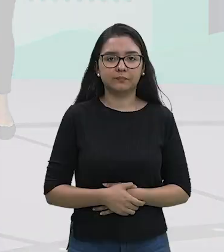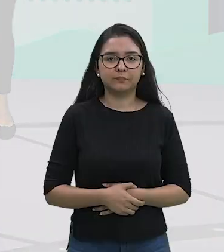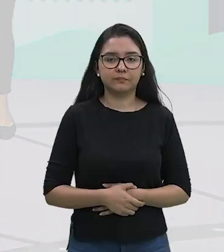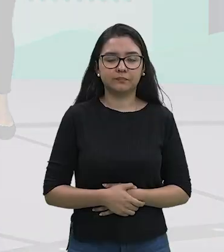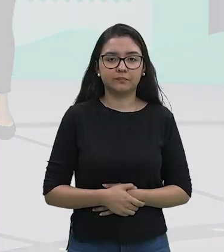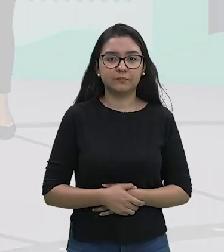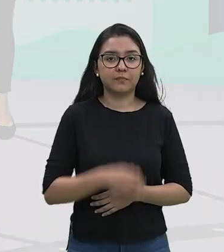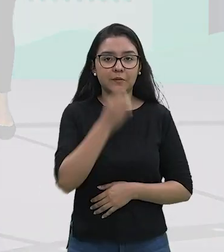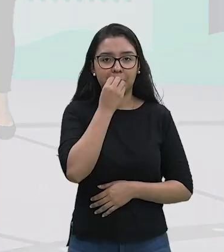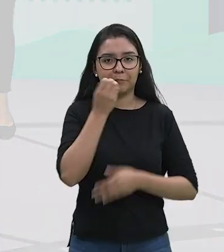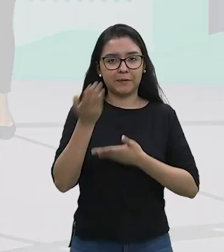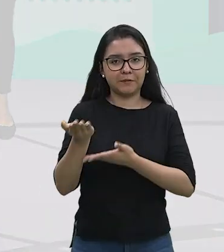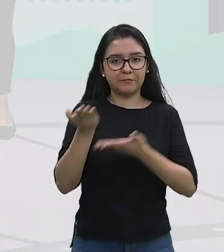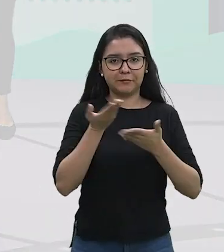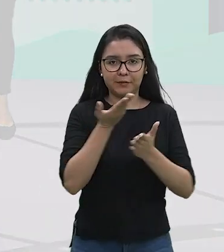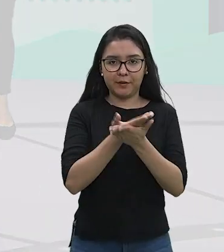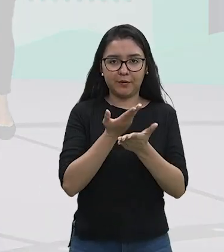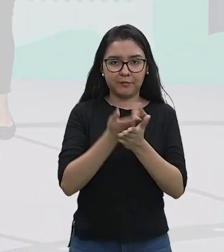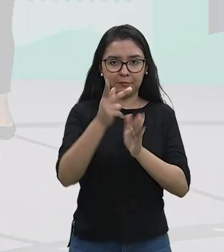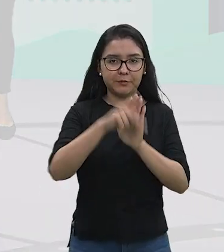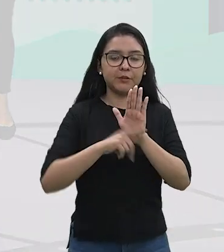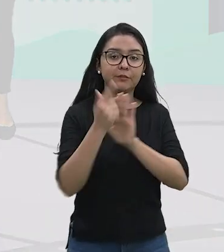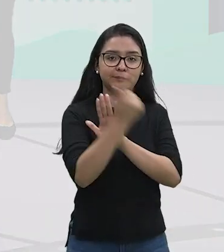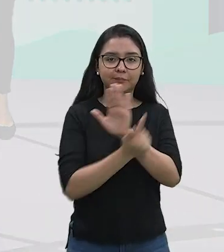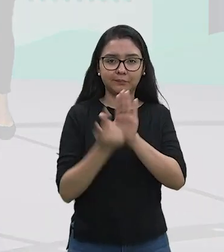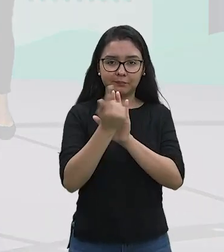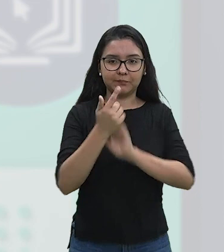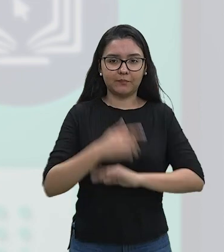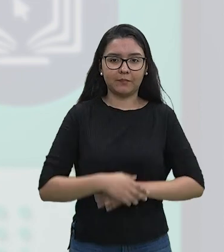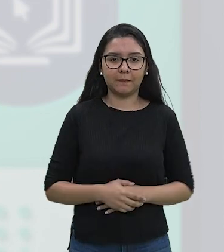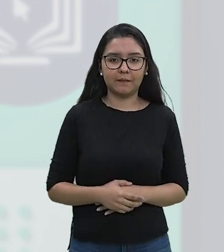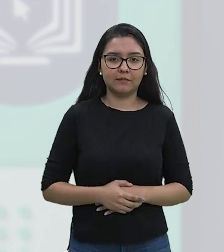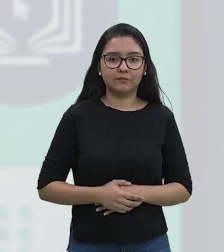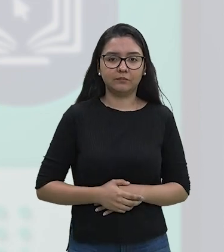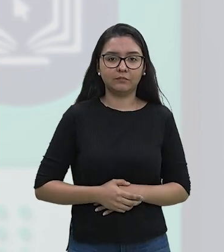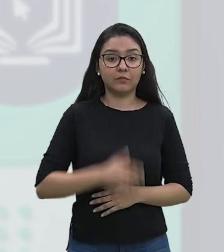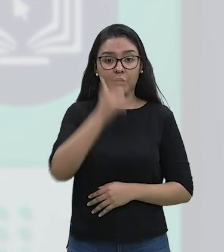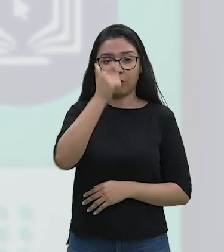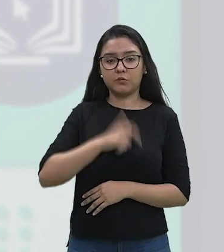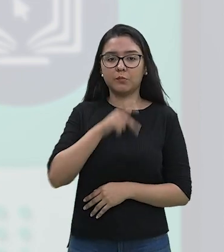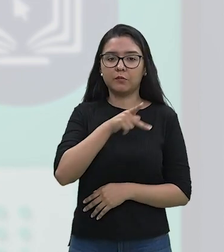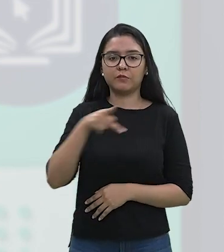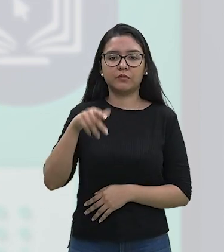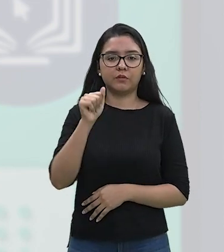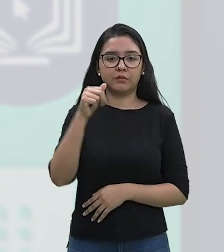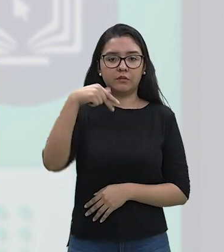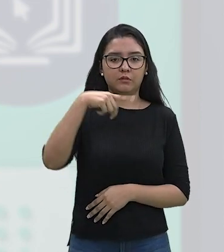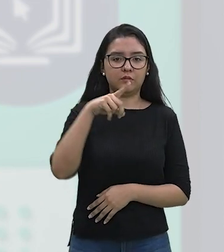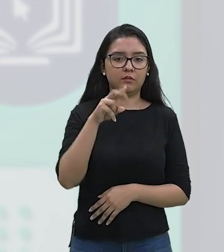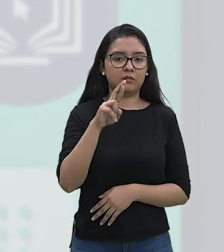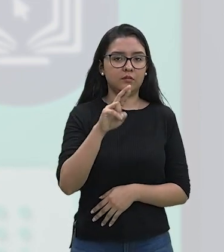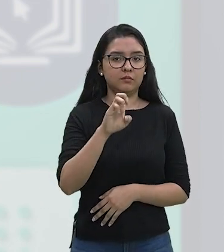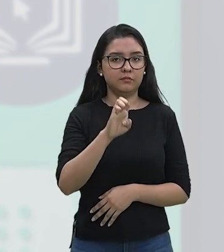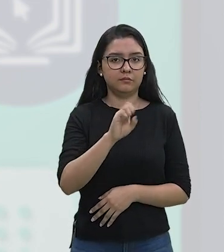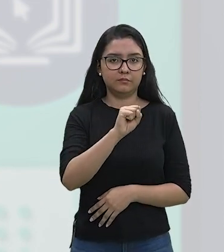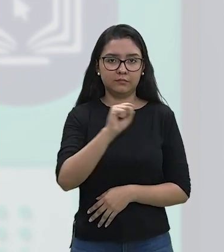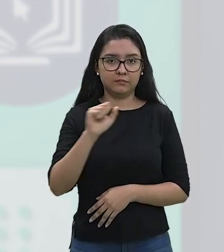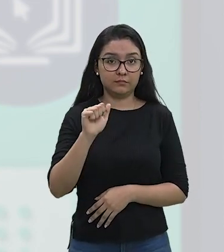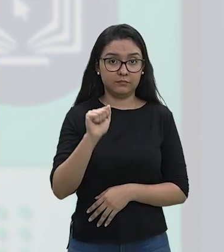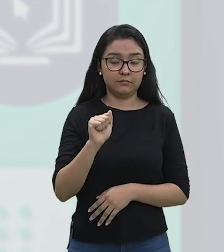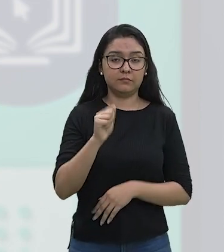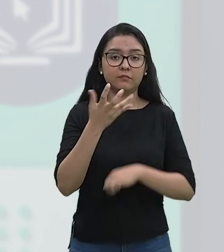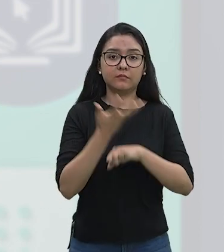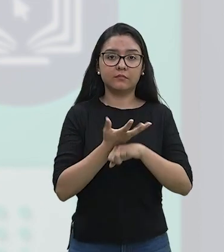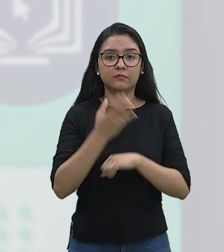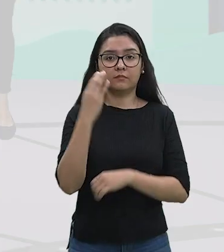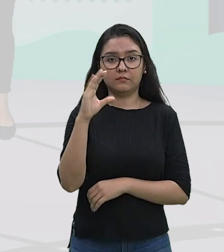Sejam bem-vindos a mais uma aula do Contraturno Digital. Eu sou a professora Andressa Primavera de Ciências para o 6º